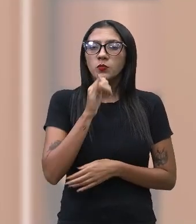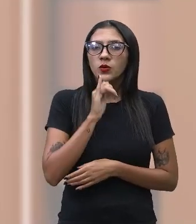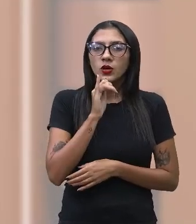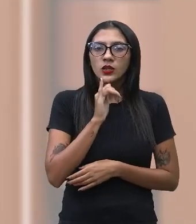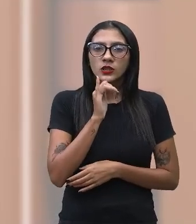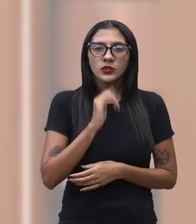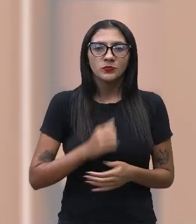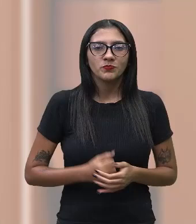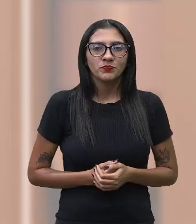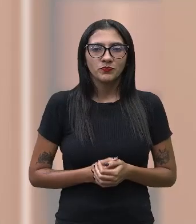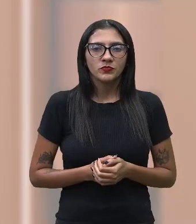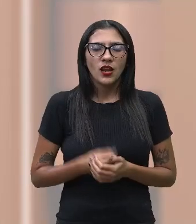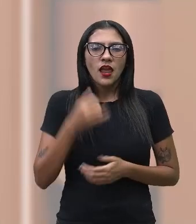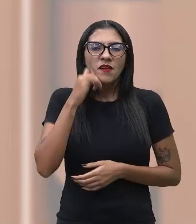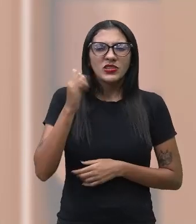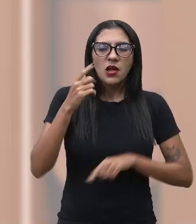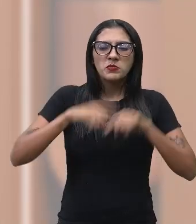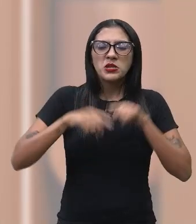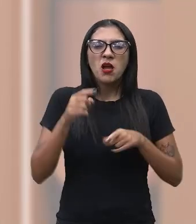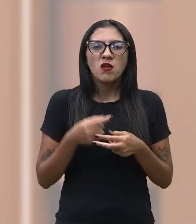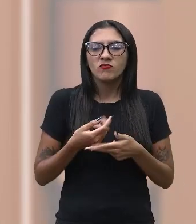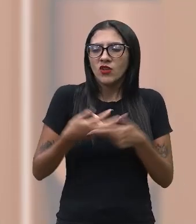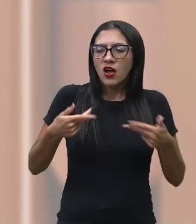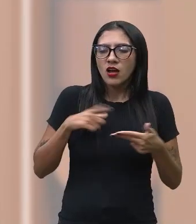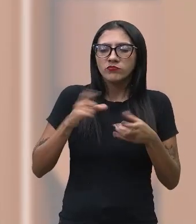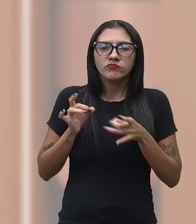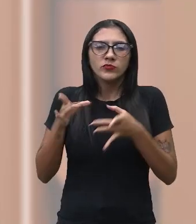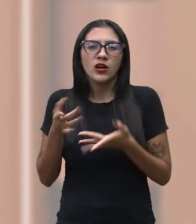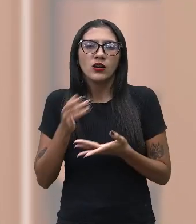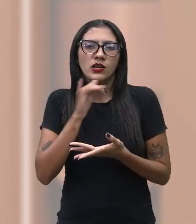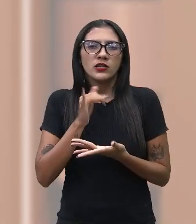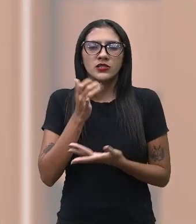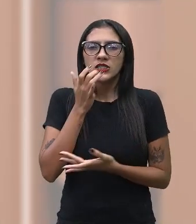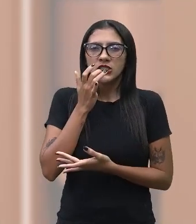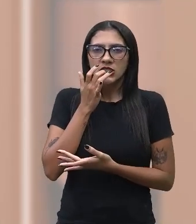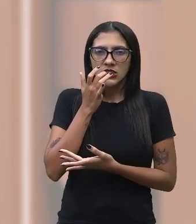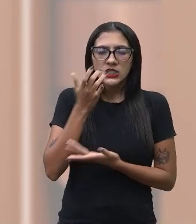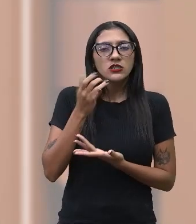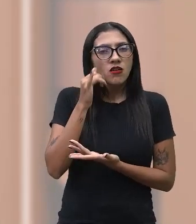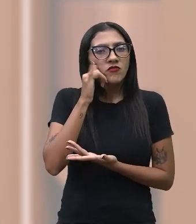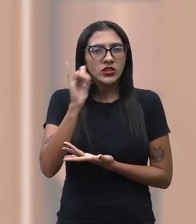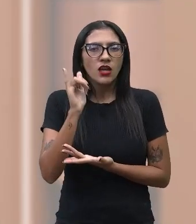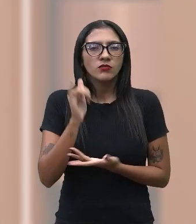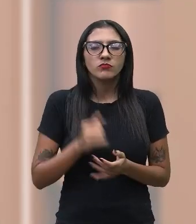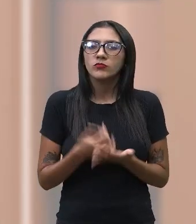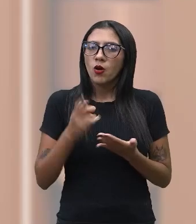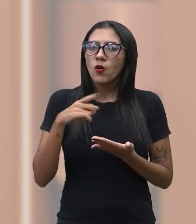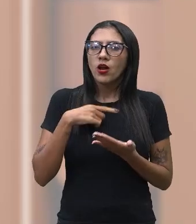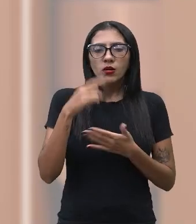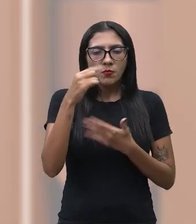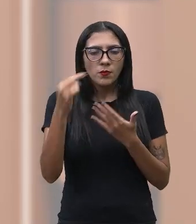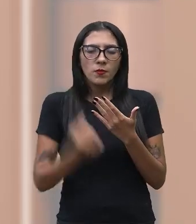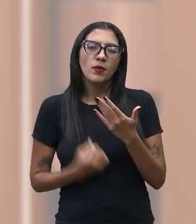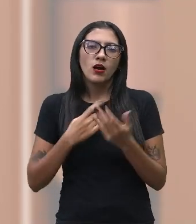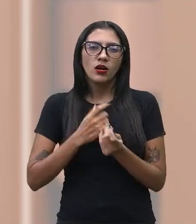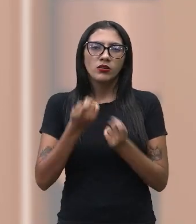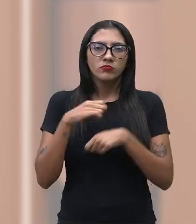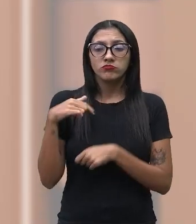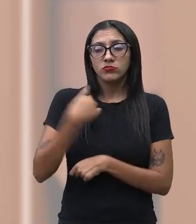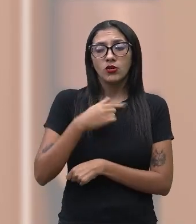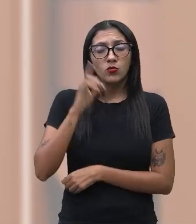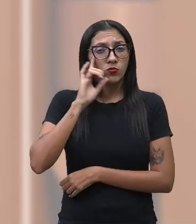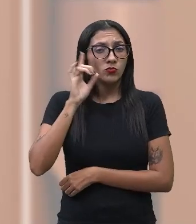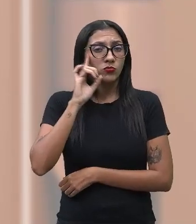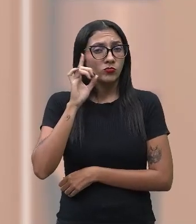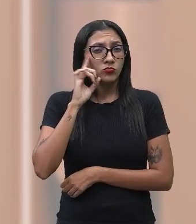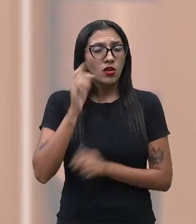uso de descartáveis, por exemplo. Então, são práticas sustentáveis que também nós podemos adotar no nosso dia a dia.